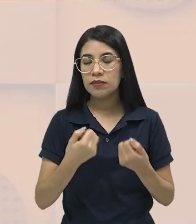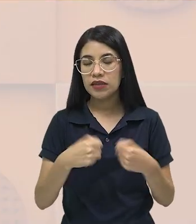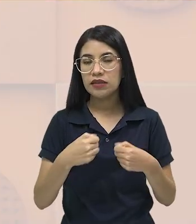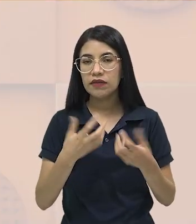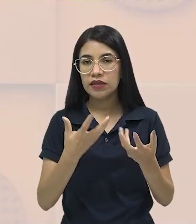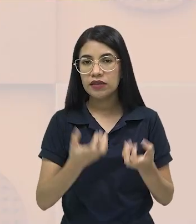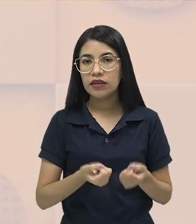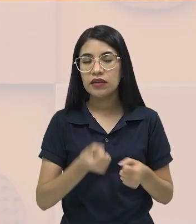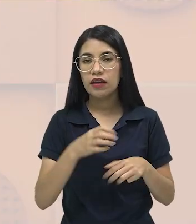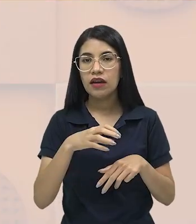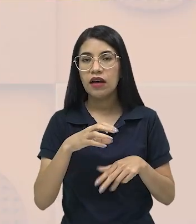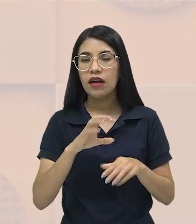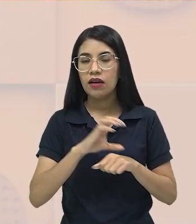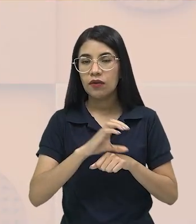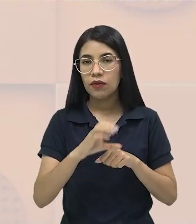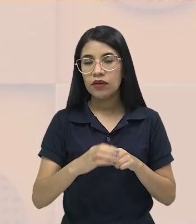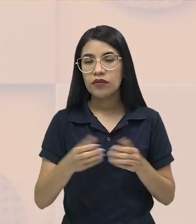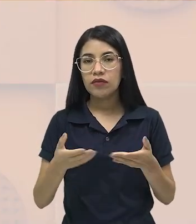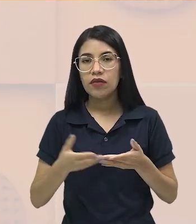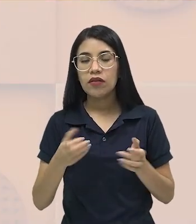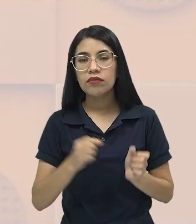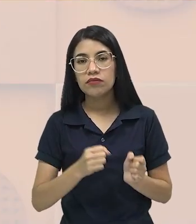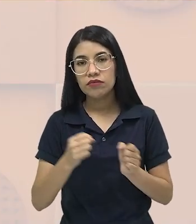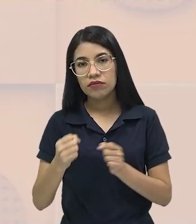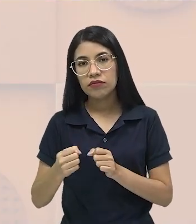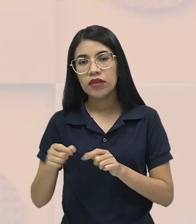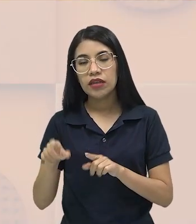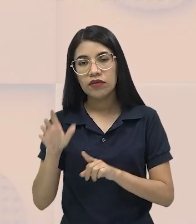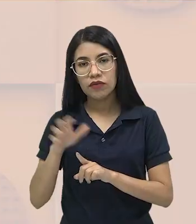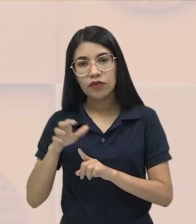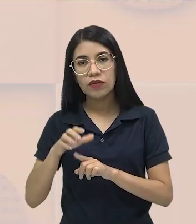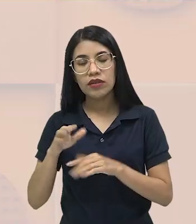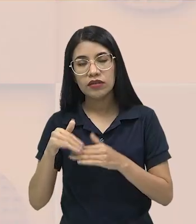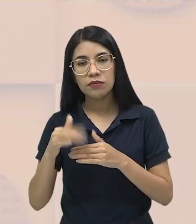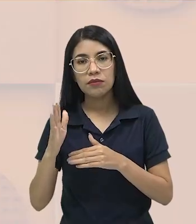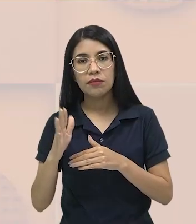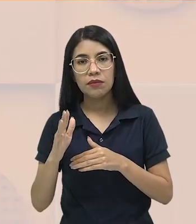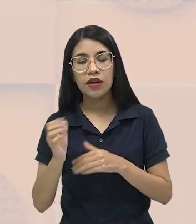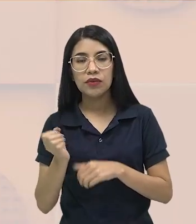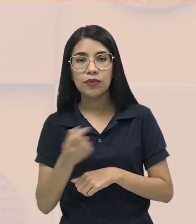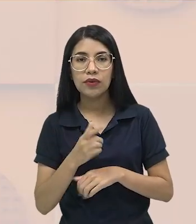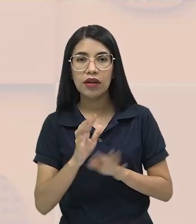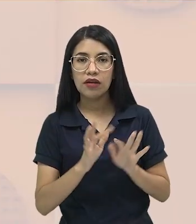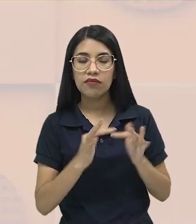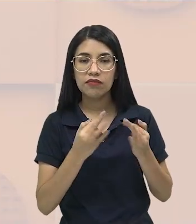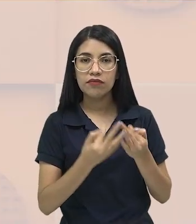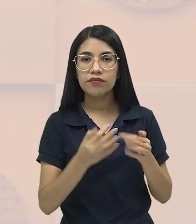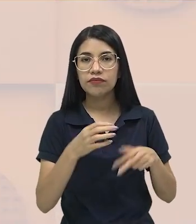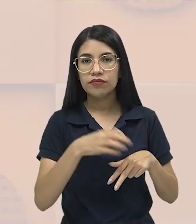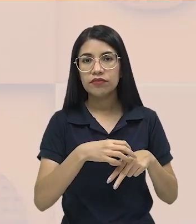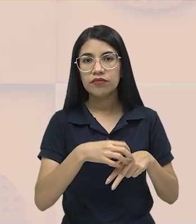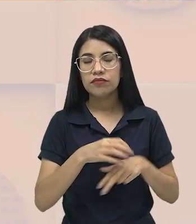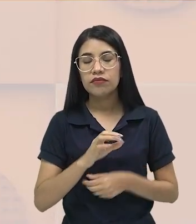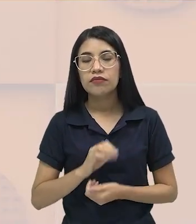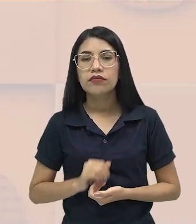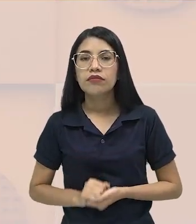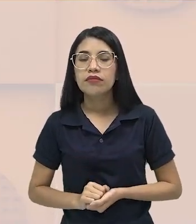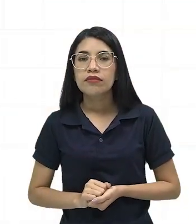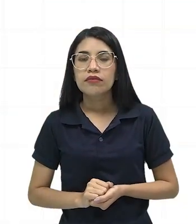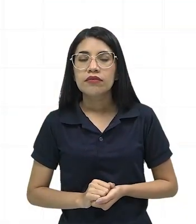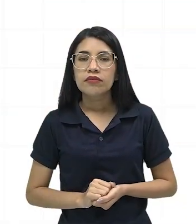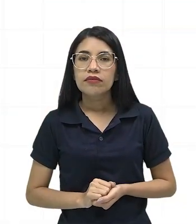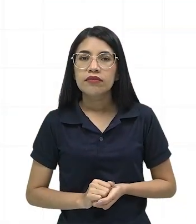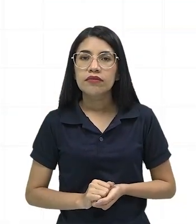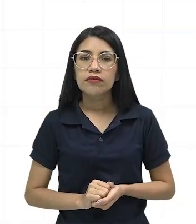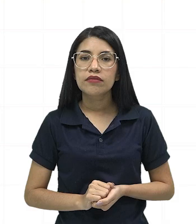significava dizer que agora eles passariam a ter poder e influência muito mais do que a família real, certo? Então vamos ver o